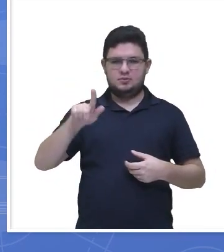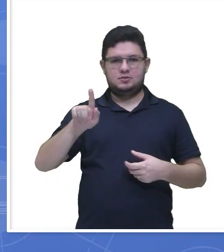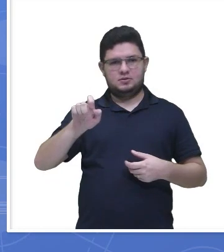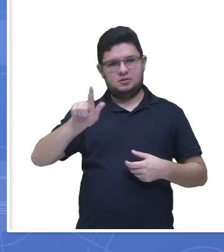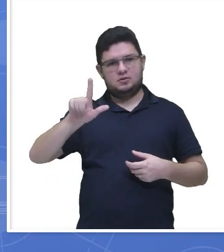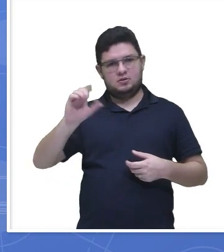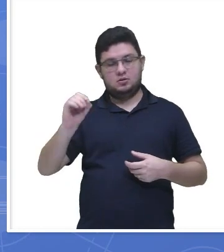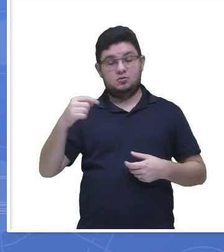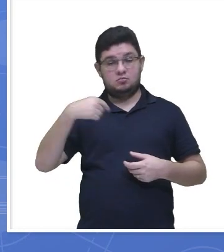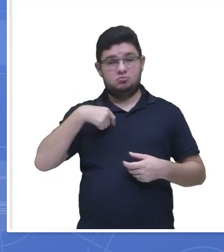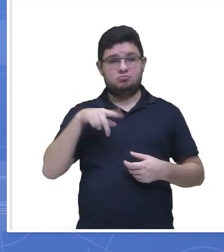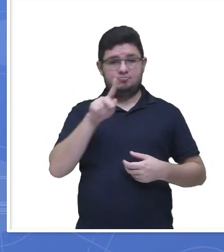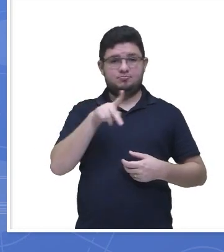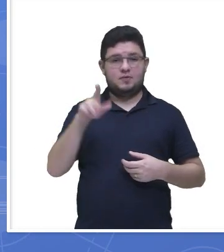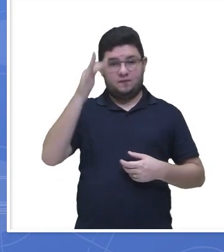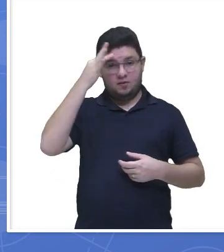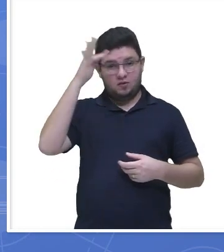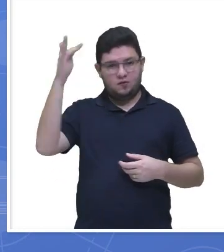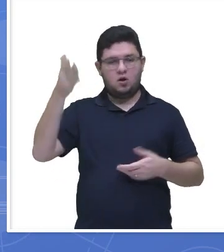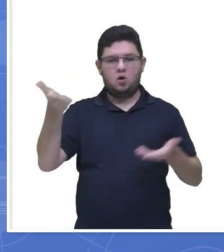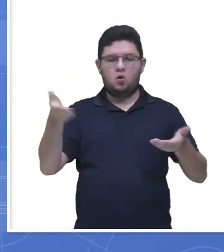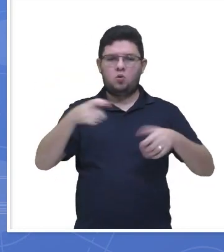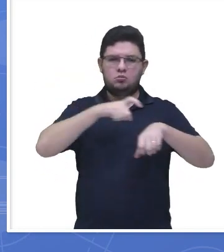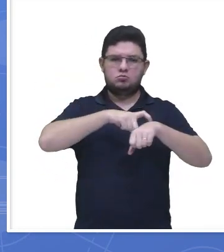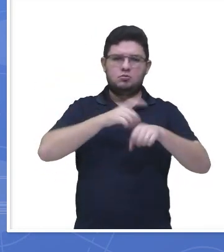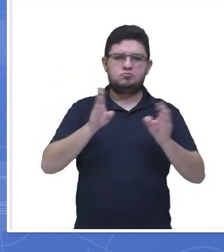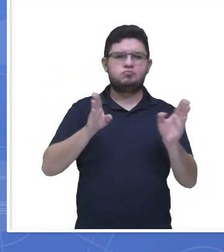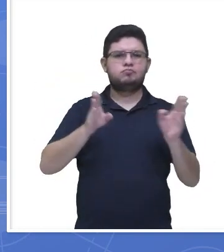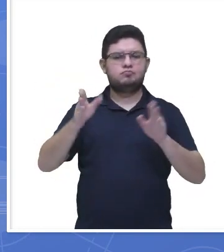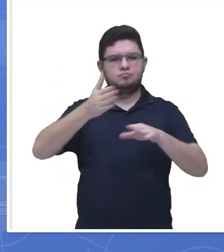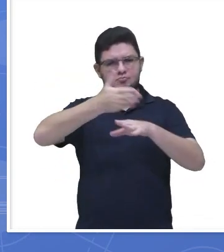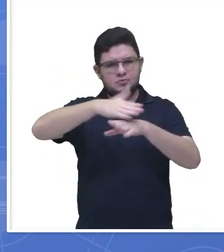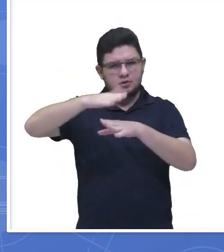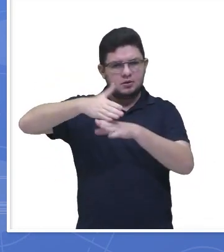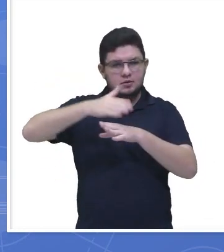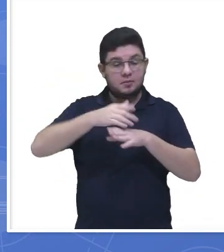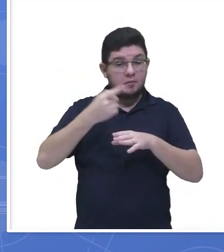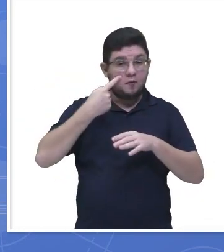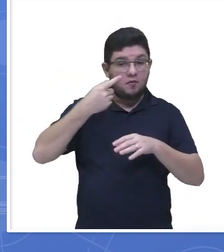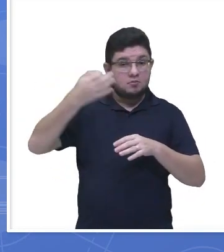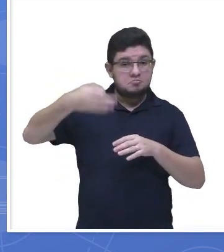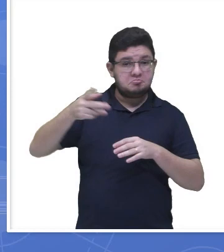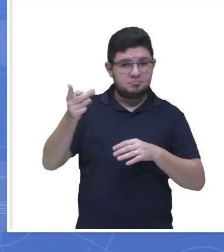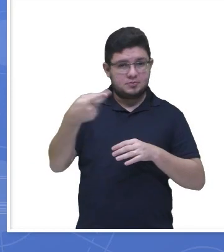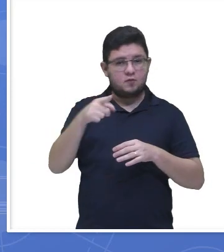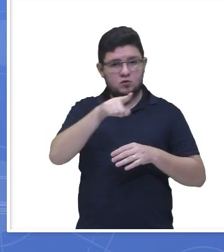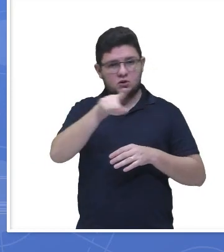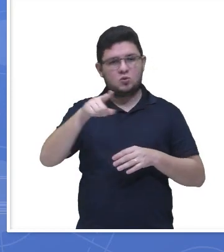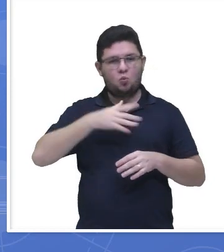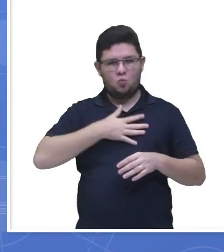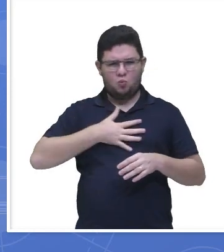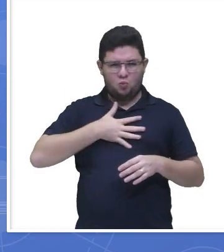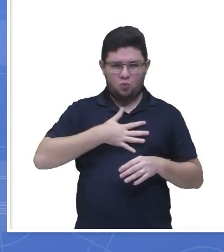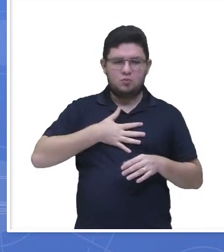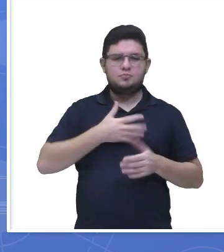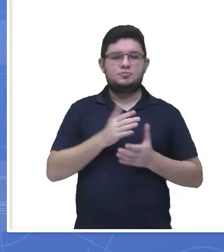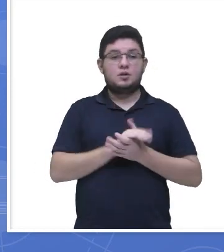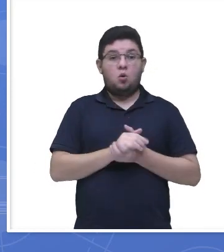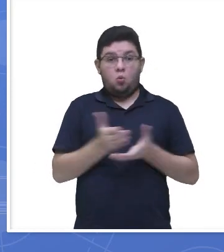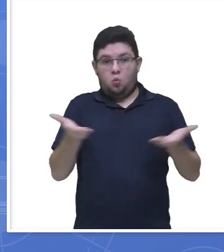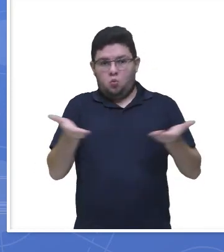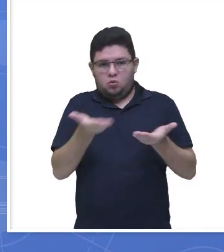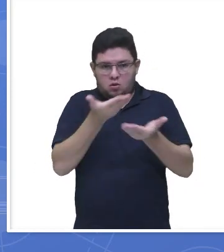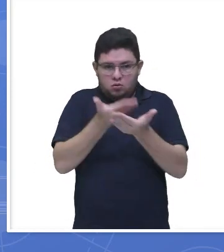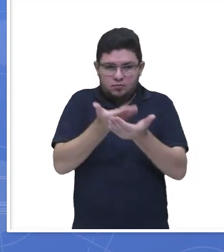famosa atividade, aquele exercitando, né? Aquela correção do exercitando que vocês gostam bastante. Vamos lá? Hoje é a aula